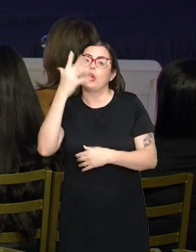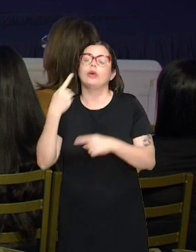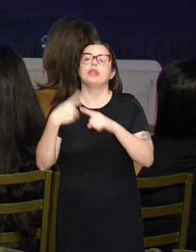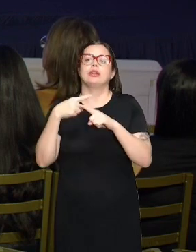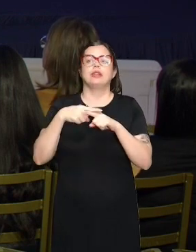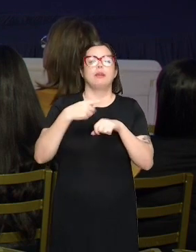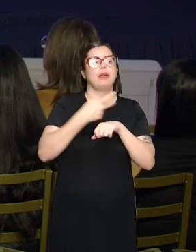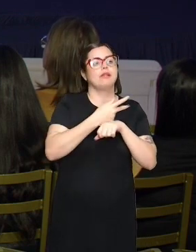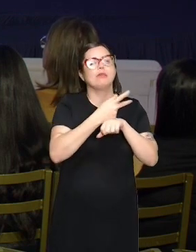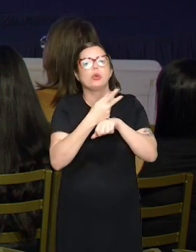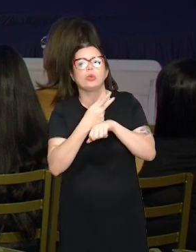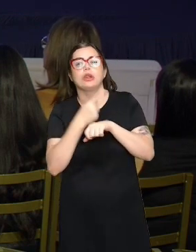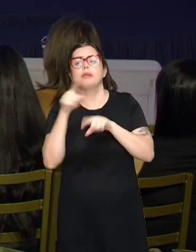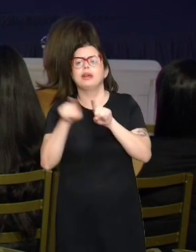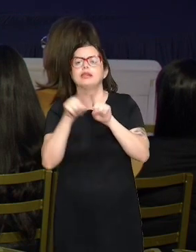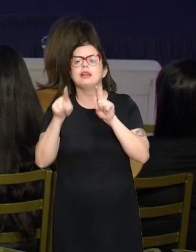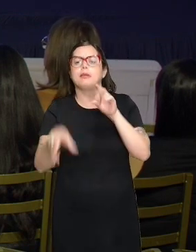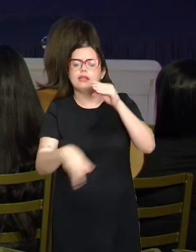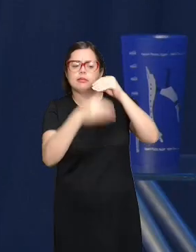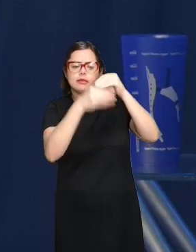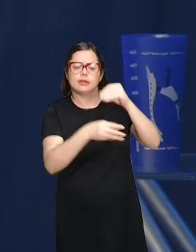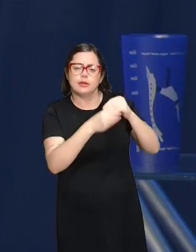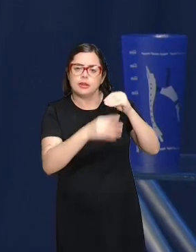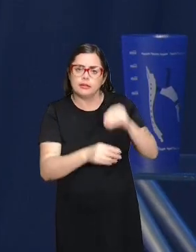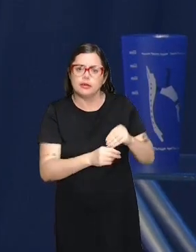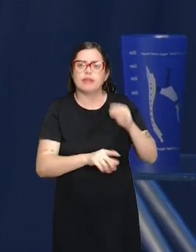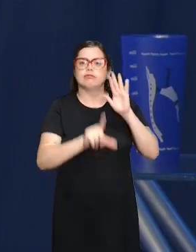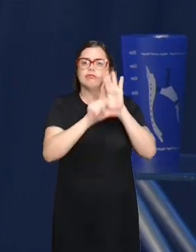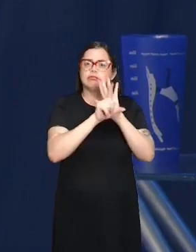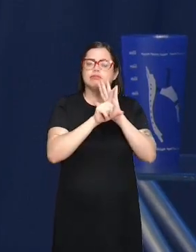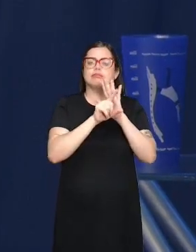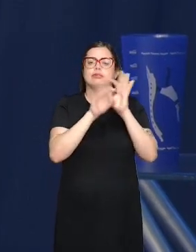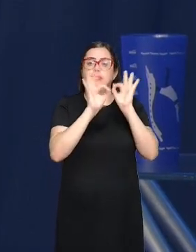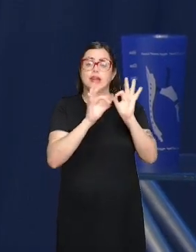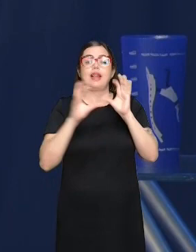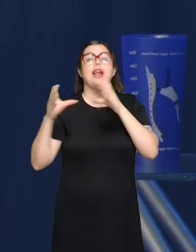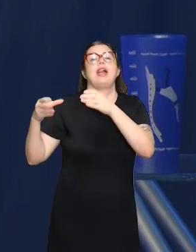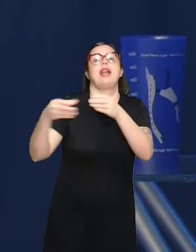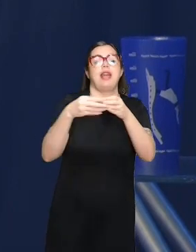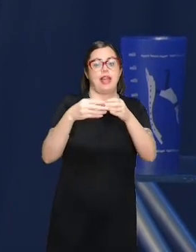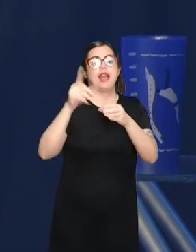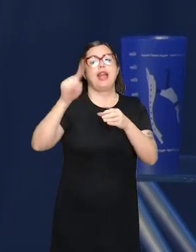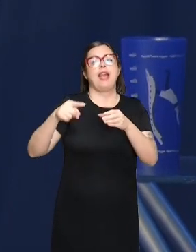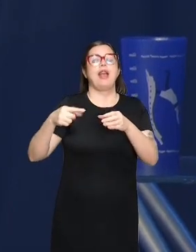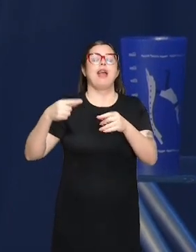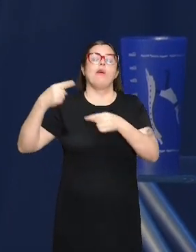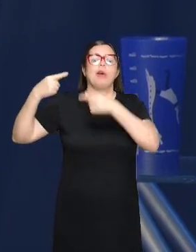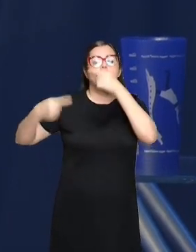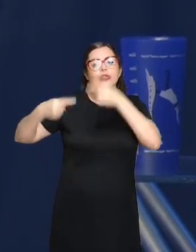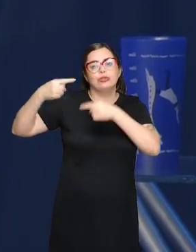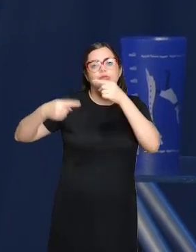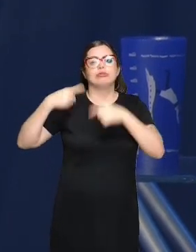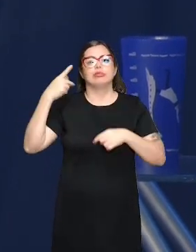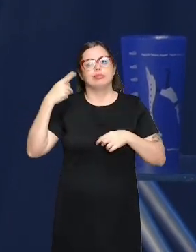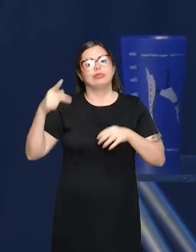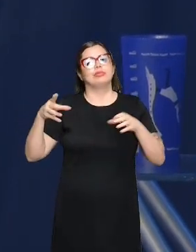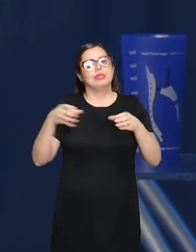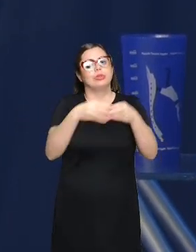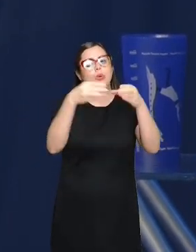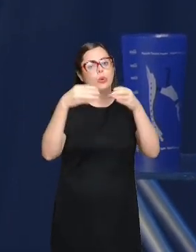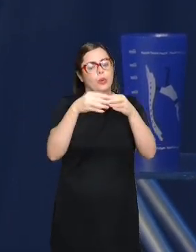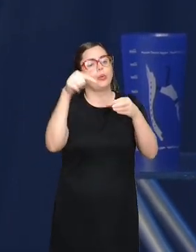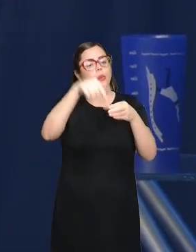as regulamentações necessárias, que vocês falaram que é bem importante, é coletivo. Esse é um tema de futuro e que a gente possa ser mais